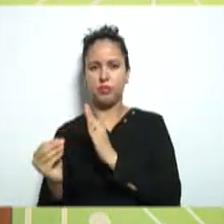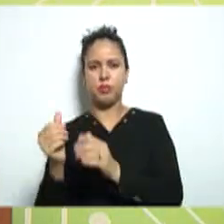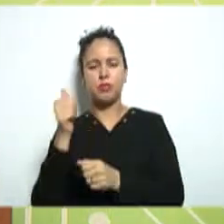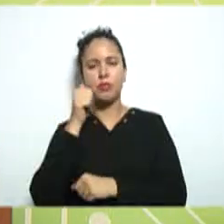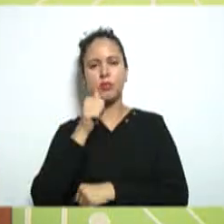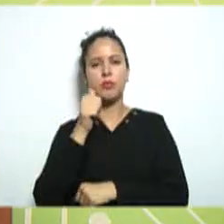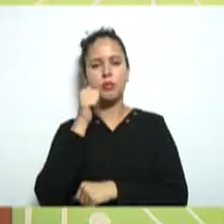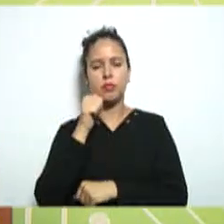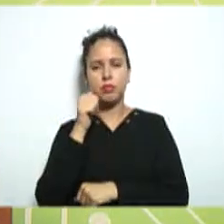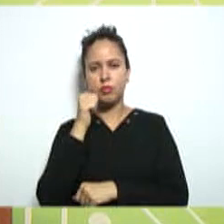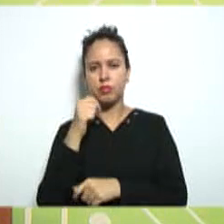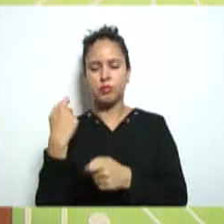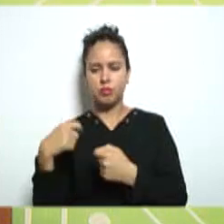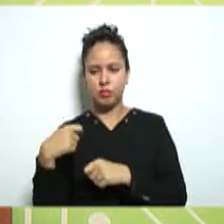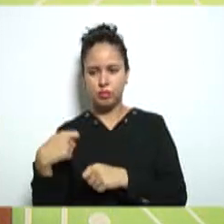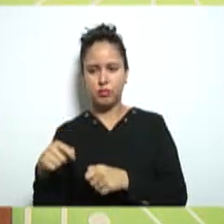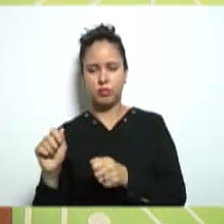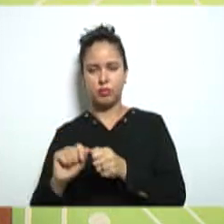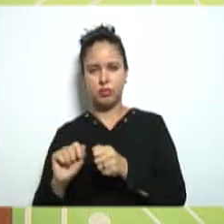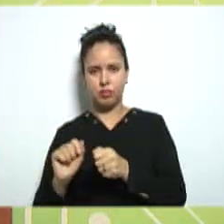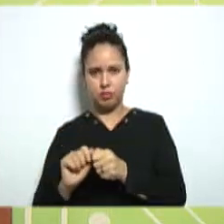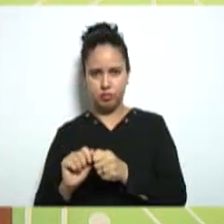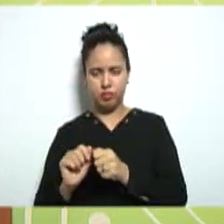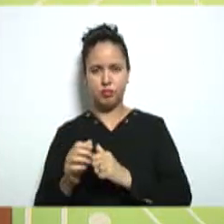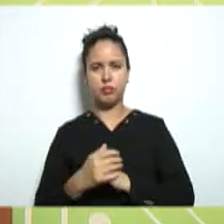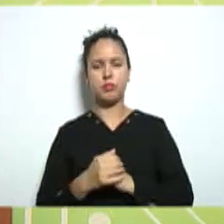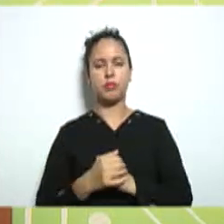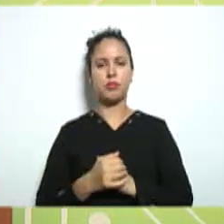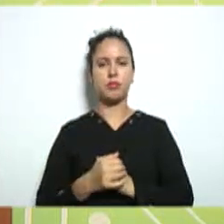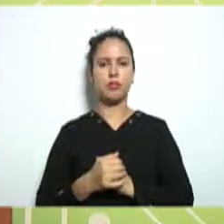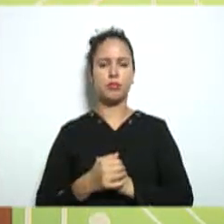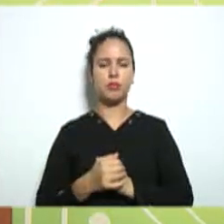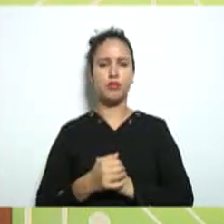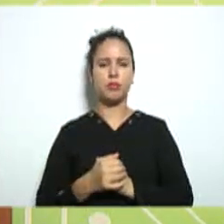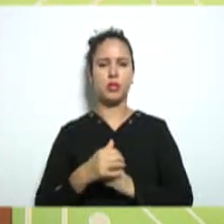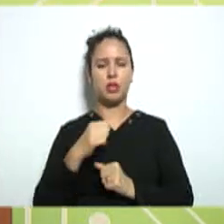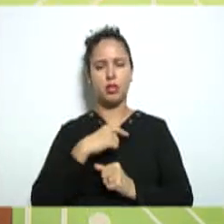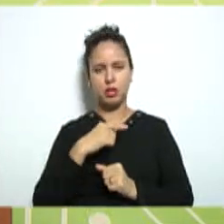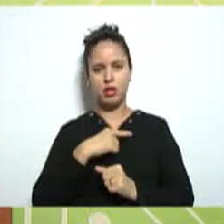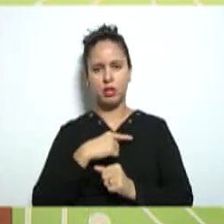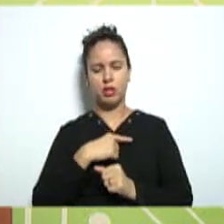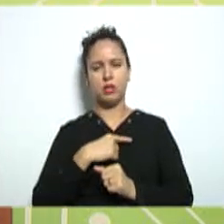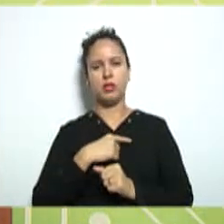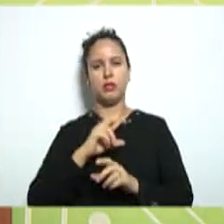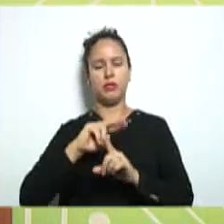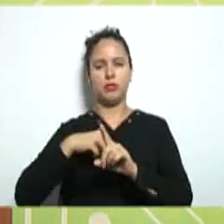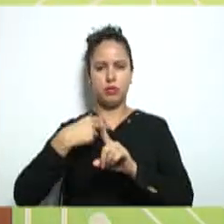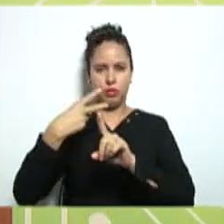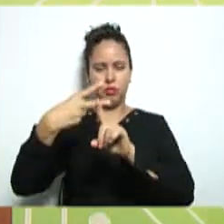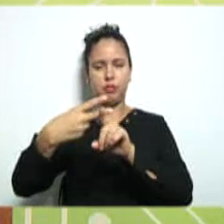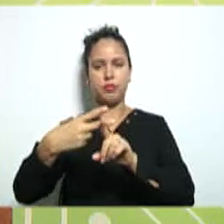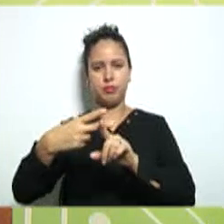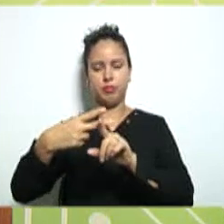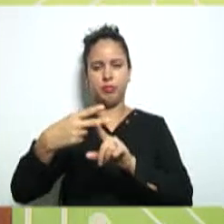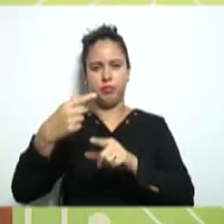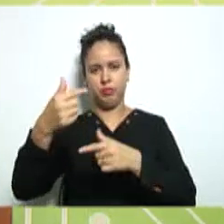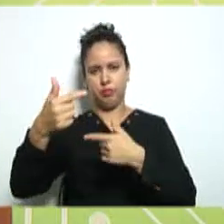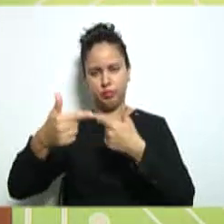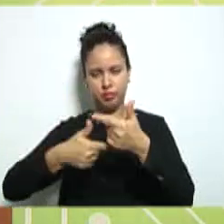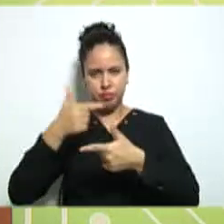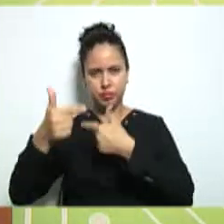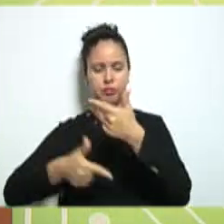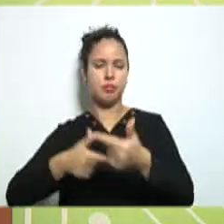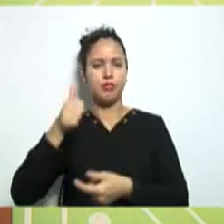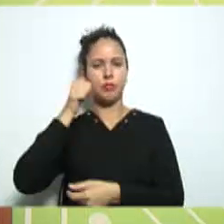também deva realizar o trabalho doméstico. Então, a gente tem a sobrecarga de trabalho do trabalho da mulher, porque